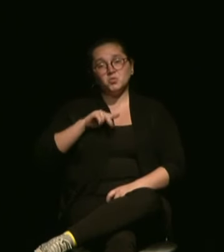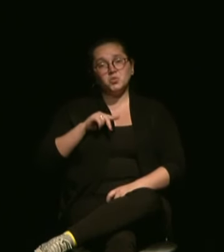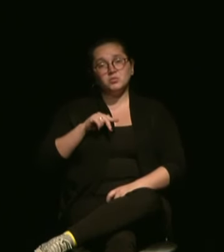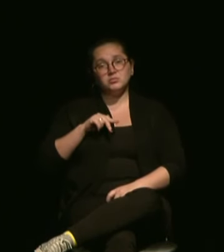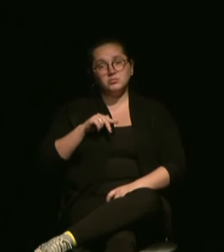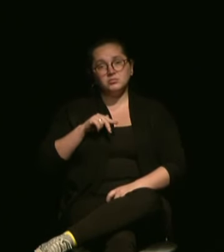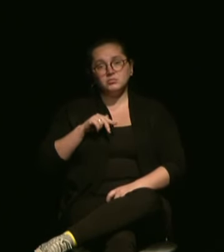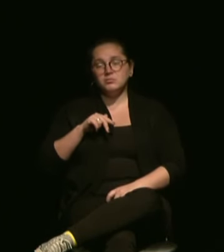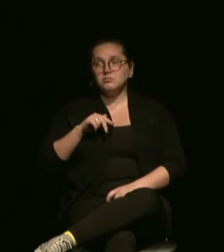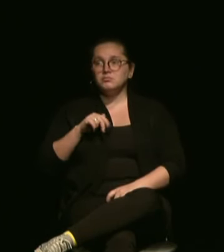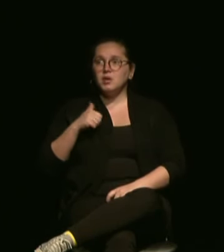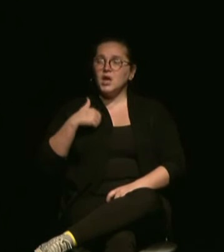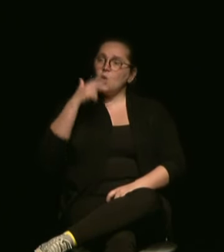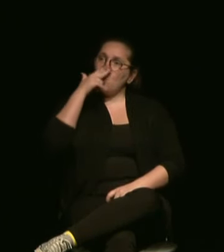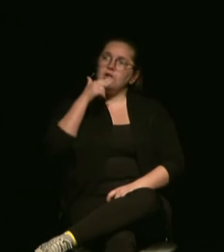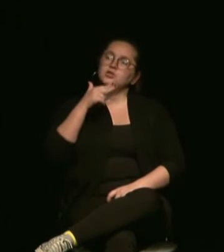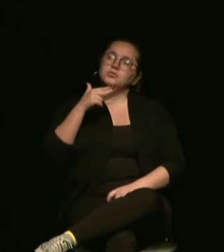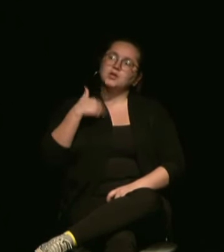Eu acho que nunca vou ser.